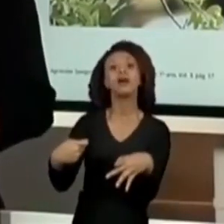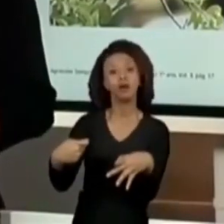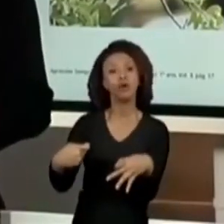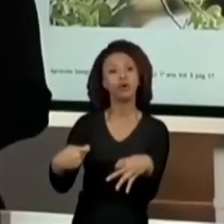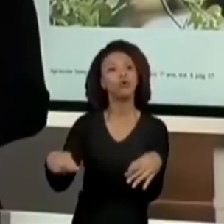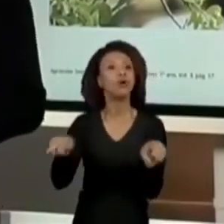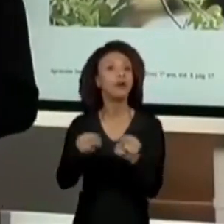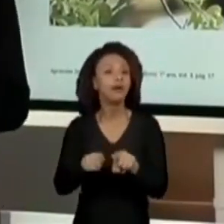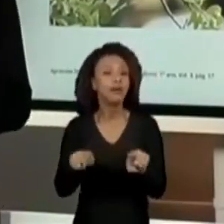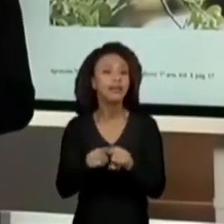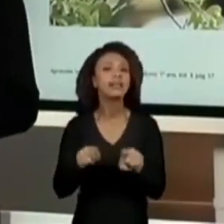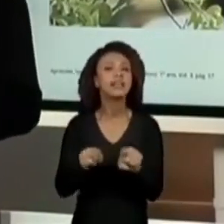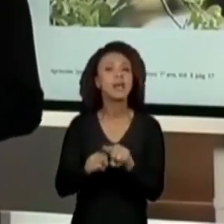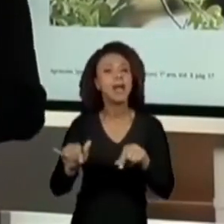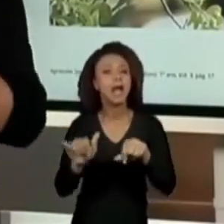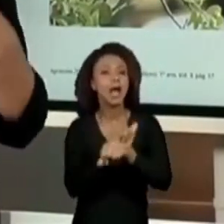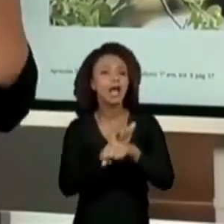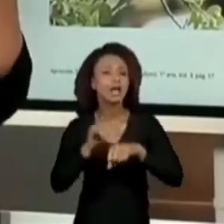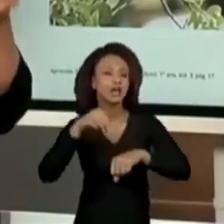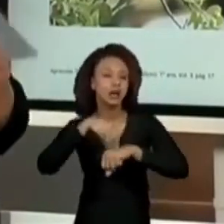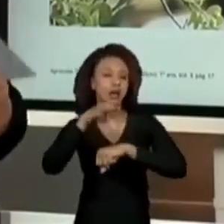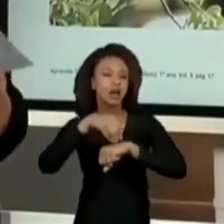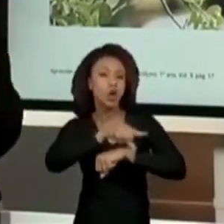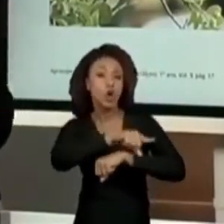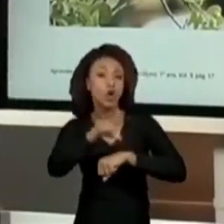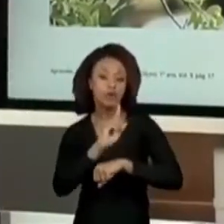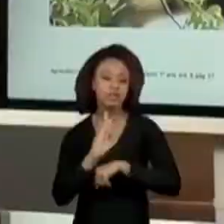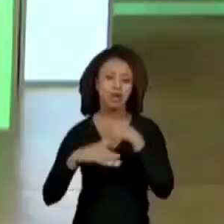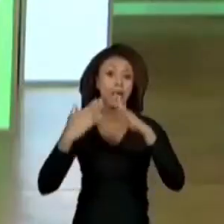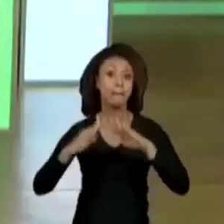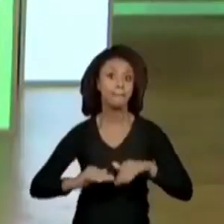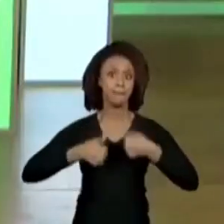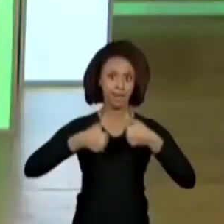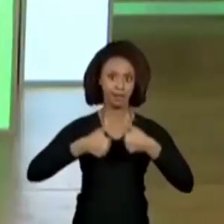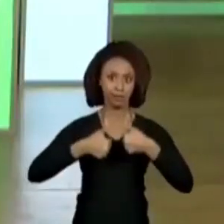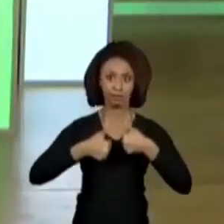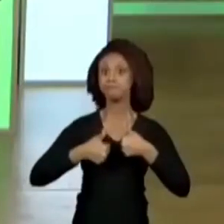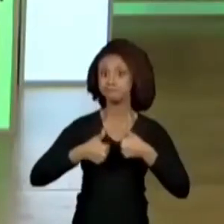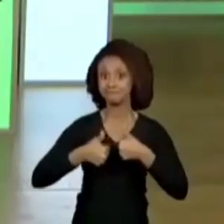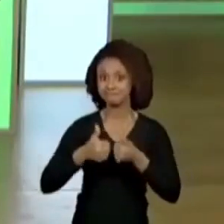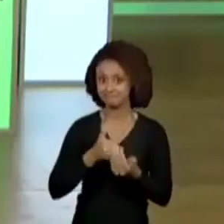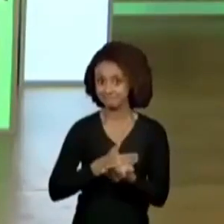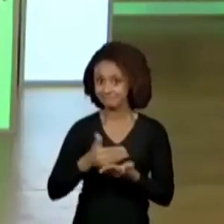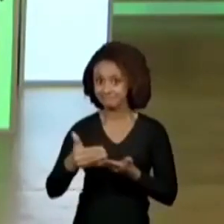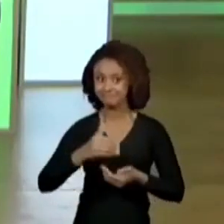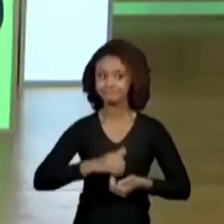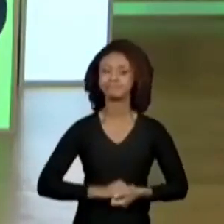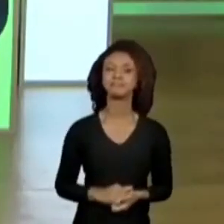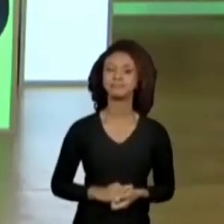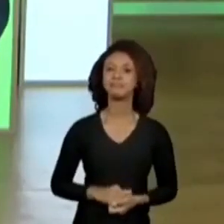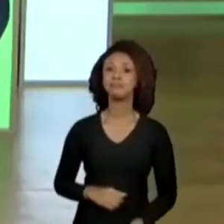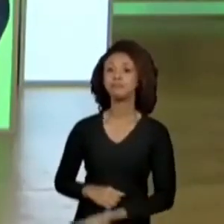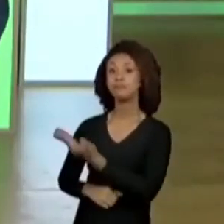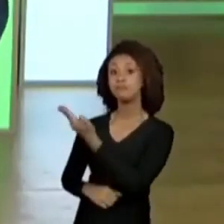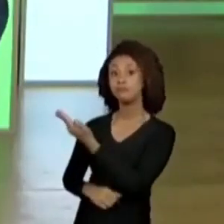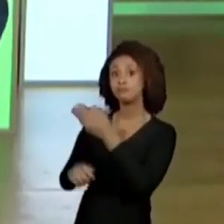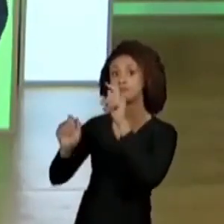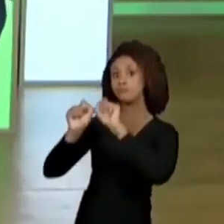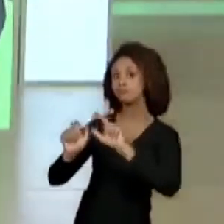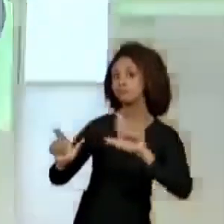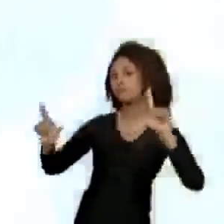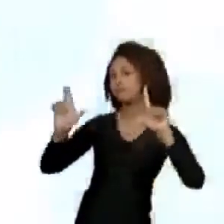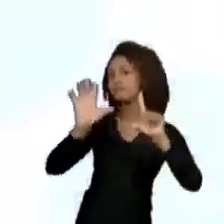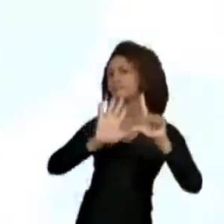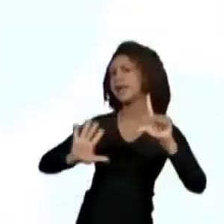algumas coisas que vocês precisam aprender para ficarem melhores nisso. Então vamos lá. Olhando para a imagem,